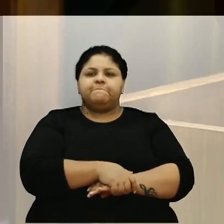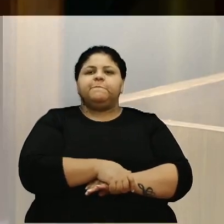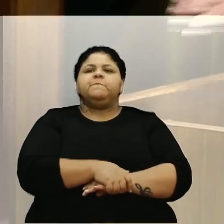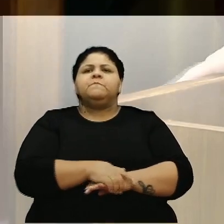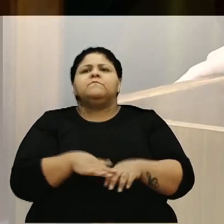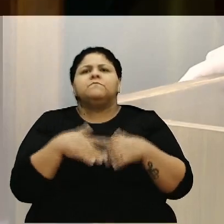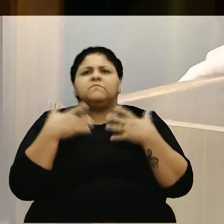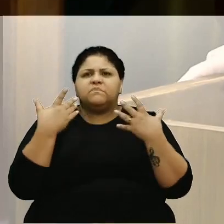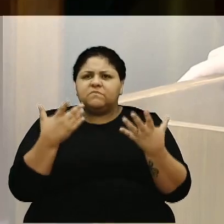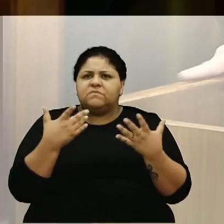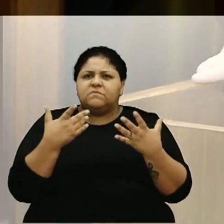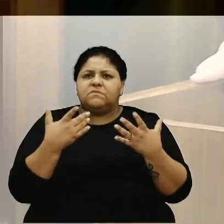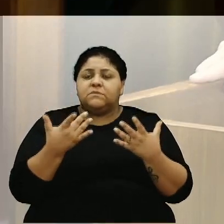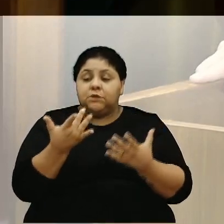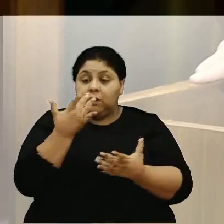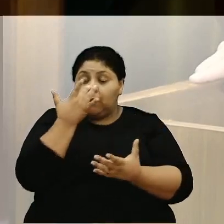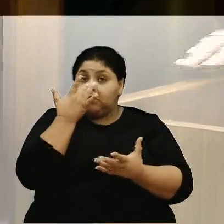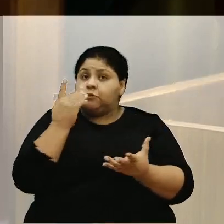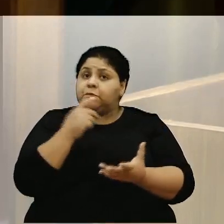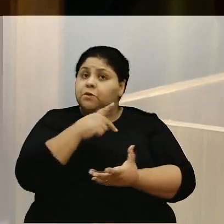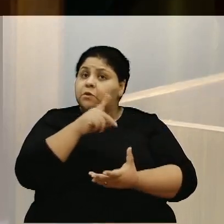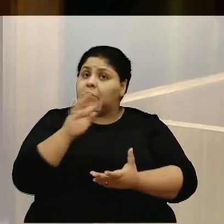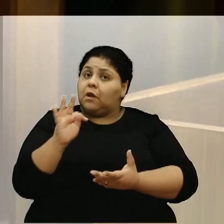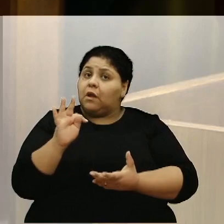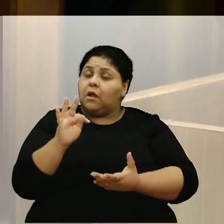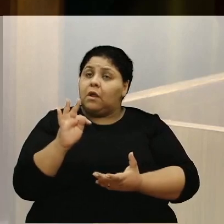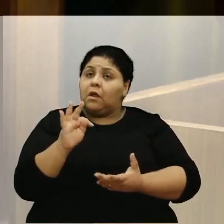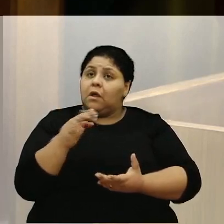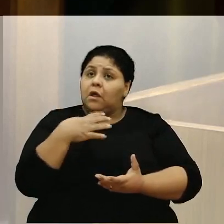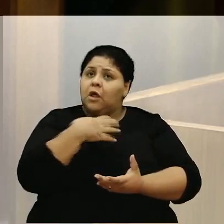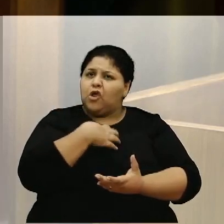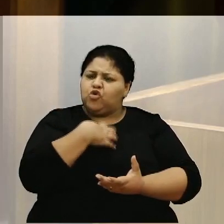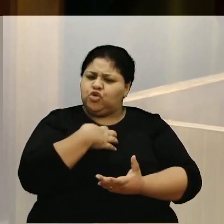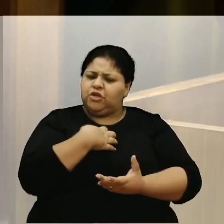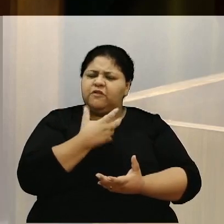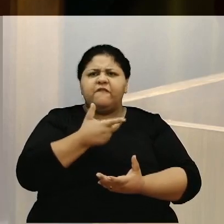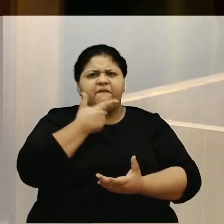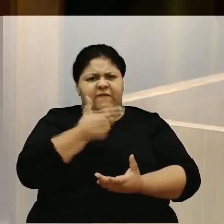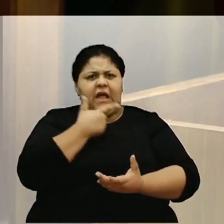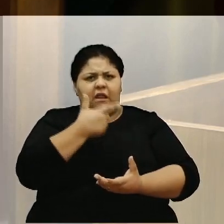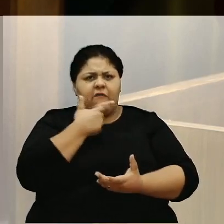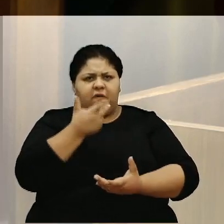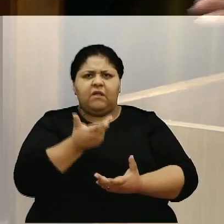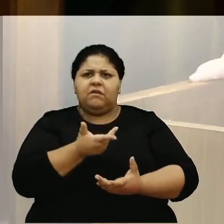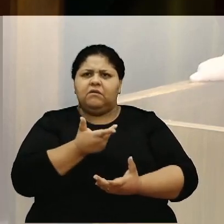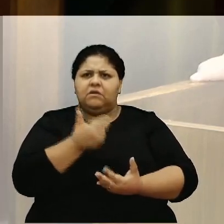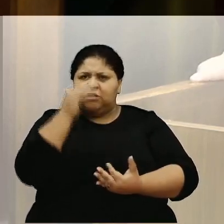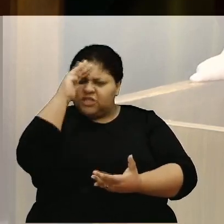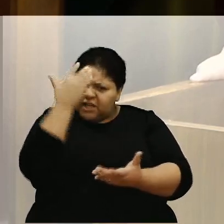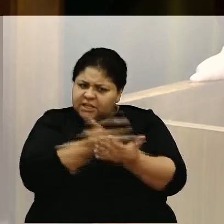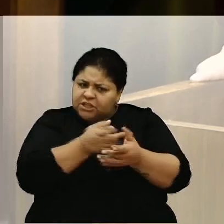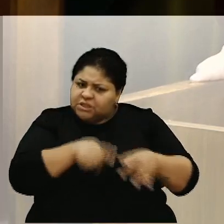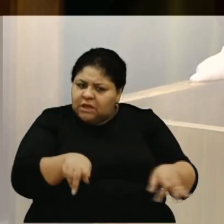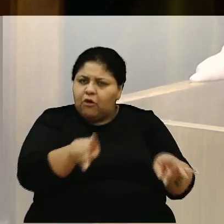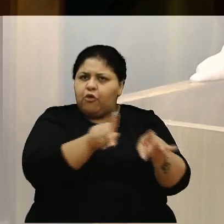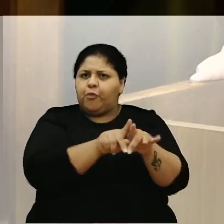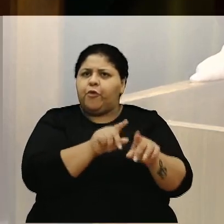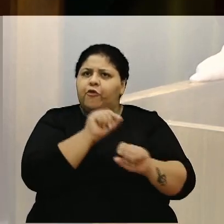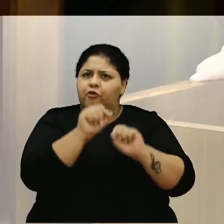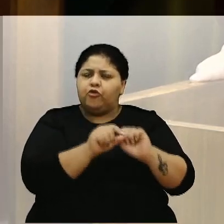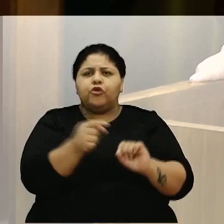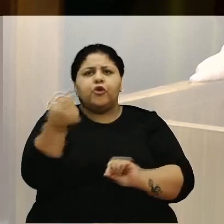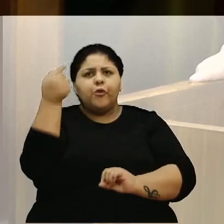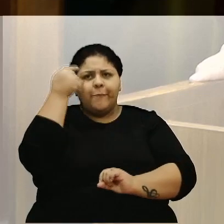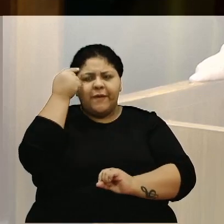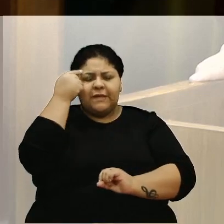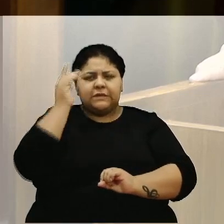Uma coisa que eu admiro no PT é a forma como eles falam, né? Assim, de convencer o povo daquilo que eles pensam,